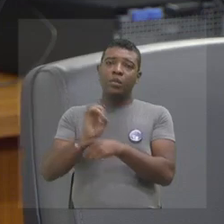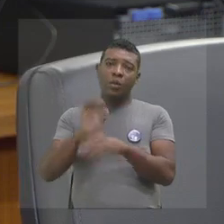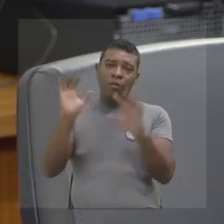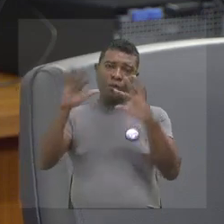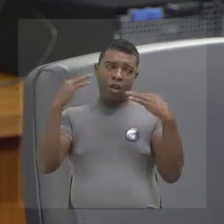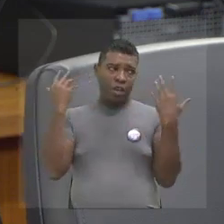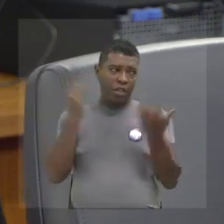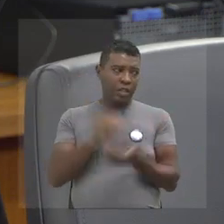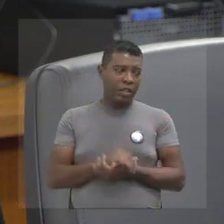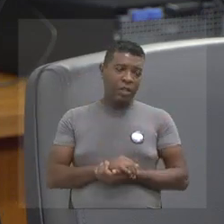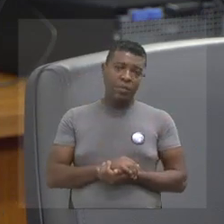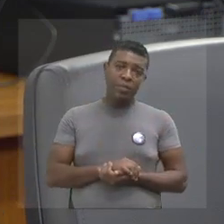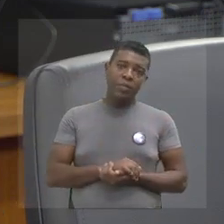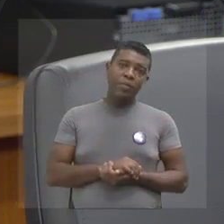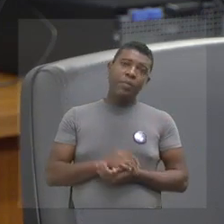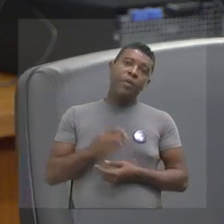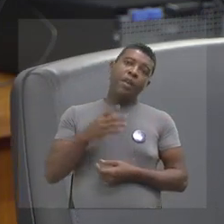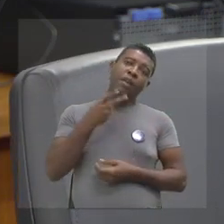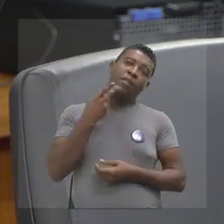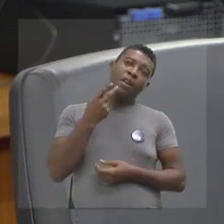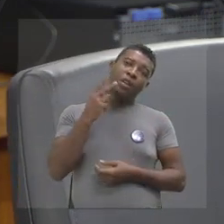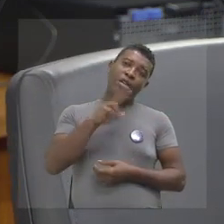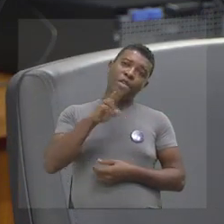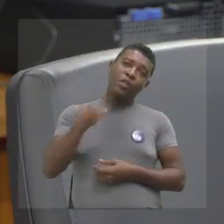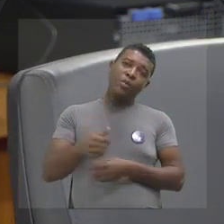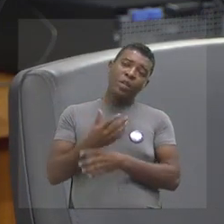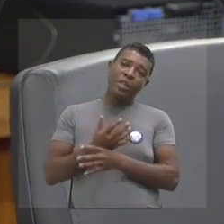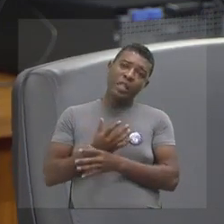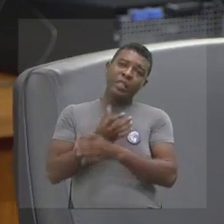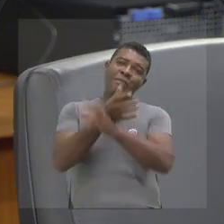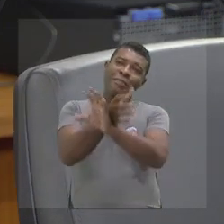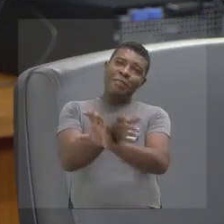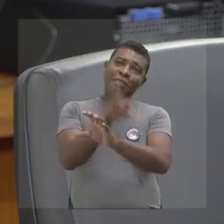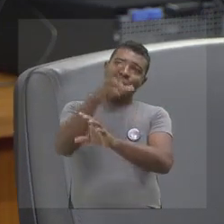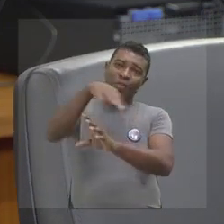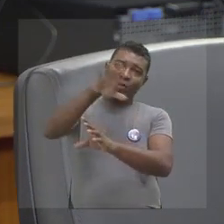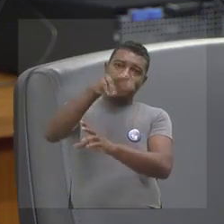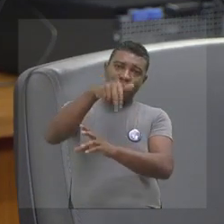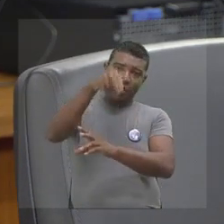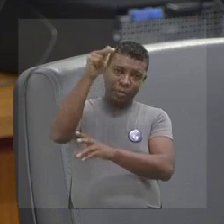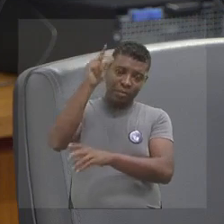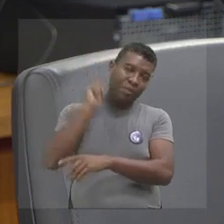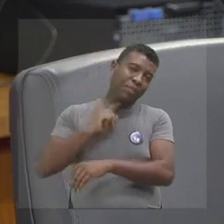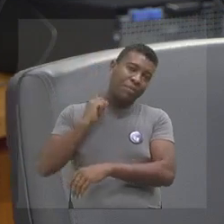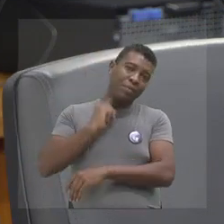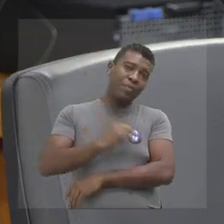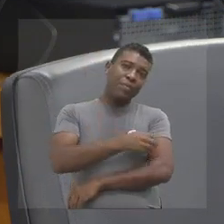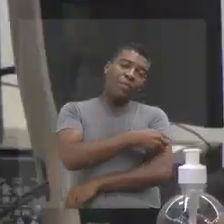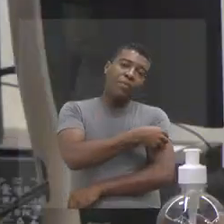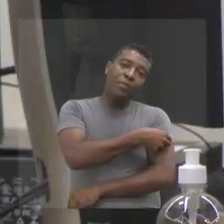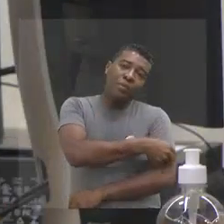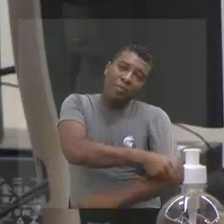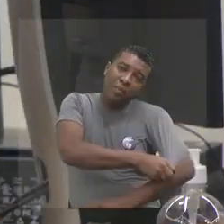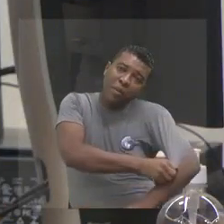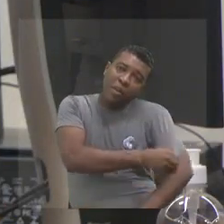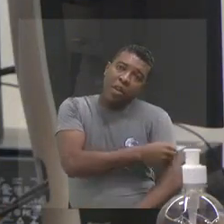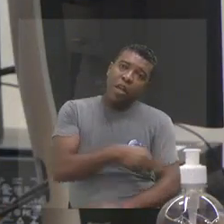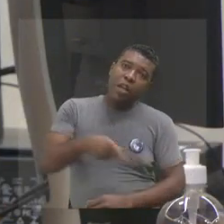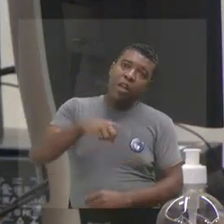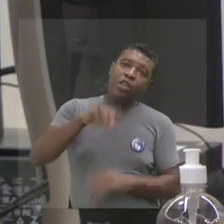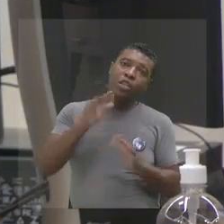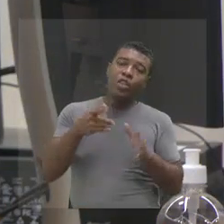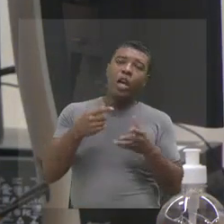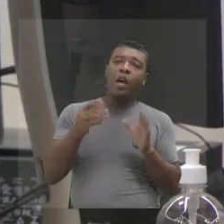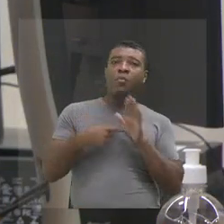a desertificação Deputado é um tema crítico nós apresentamos aqui a nossa política de mudanças climáticas